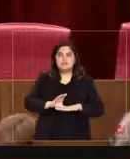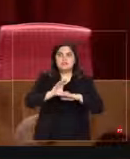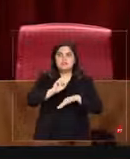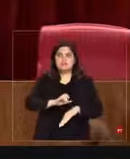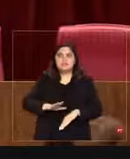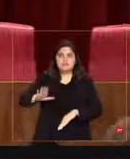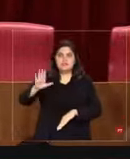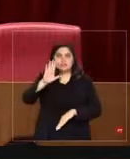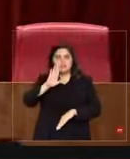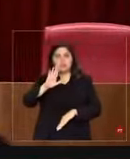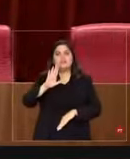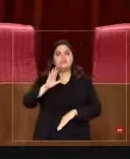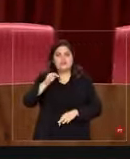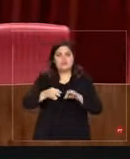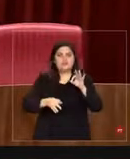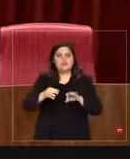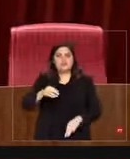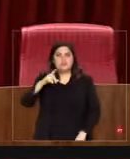ministra Rosa Weber.